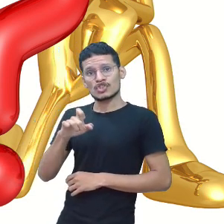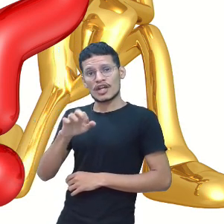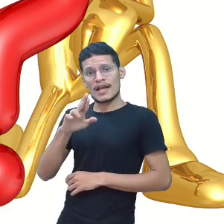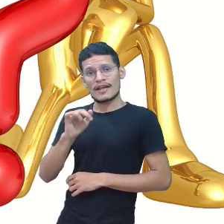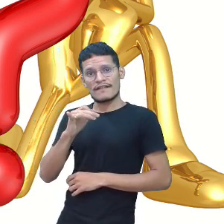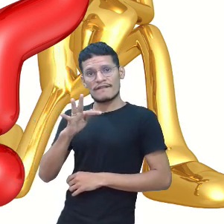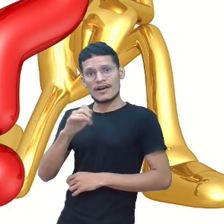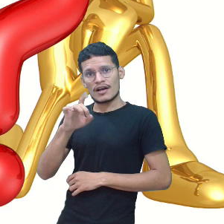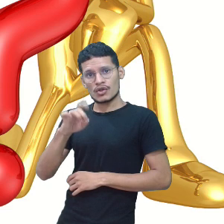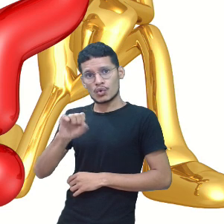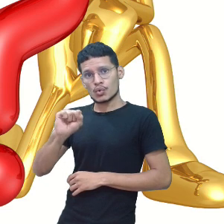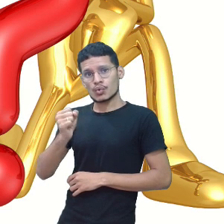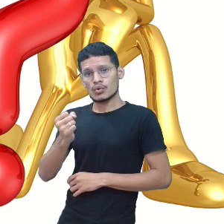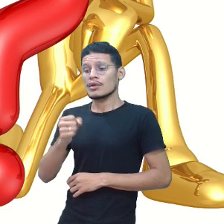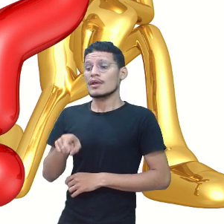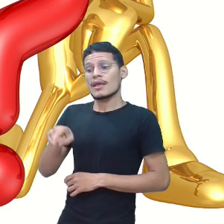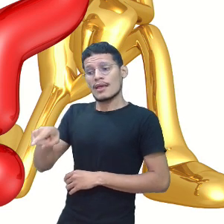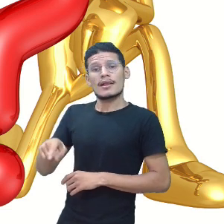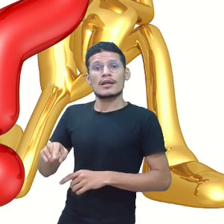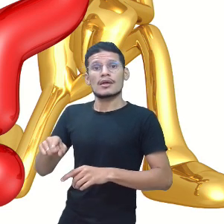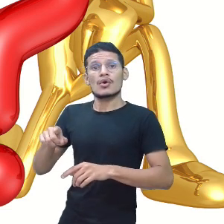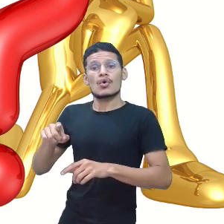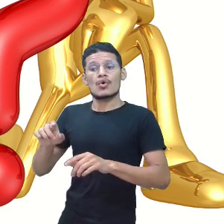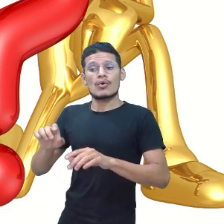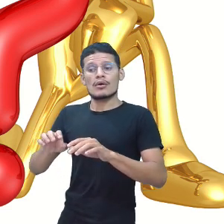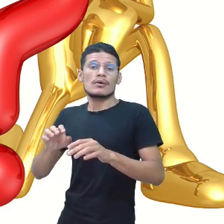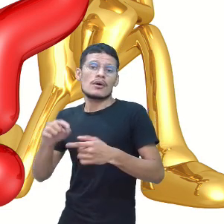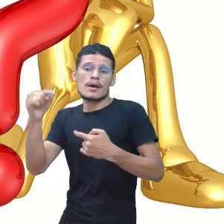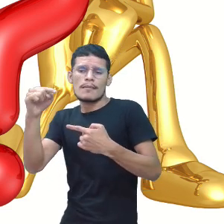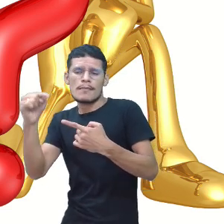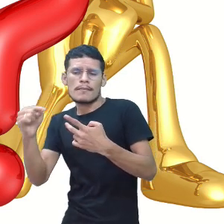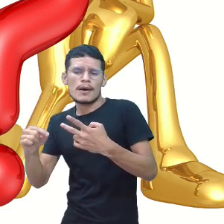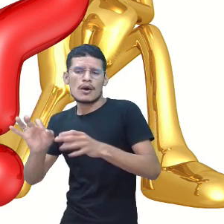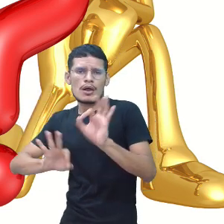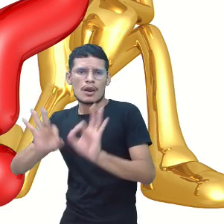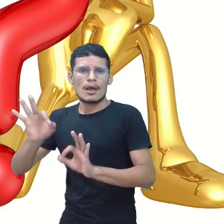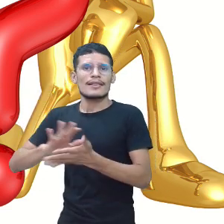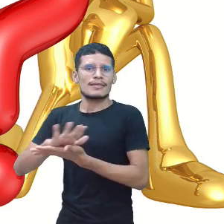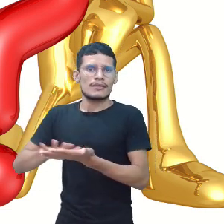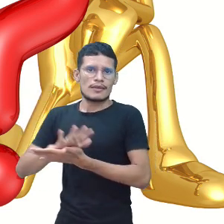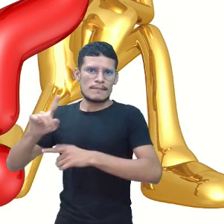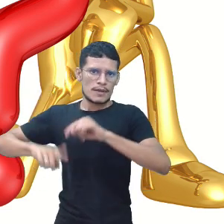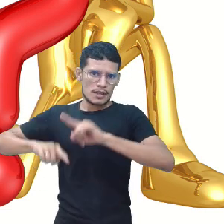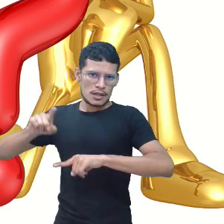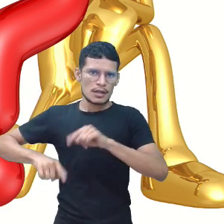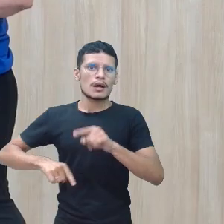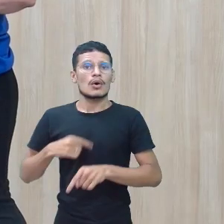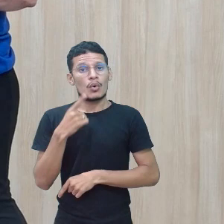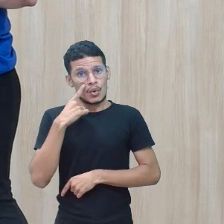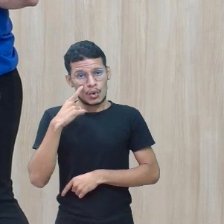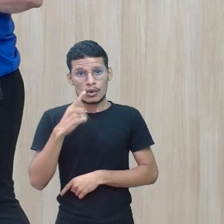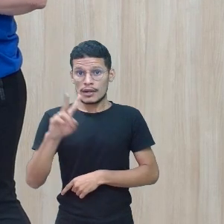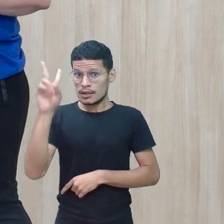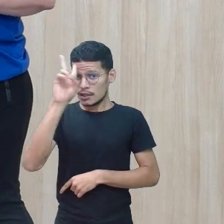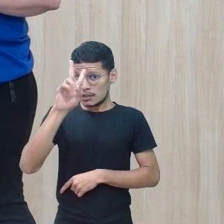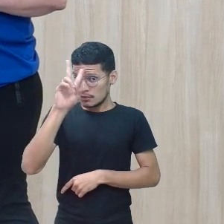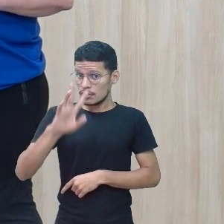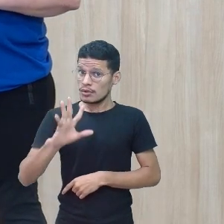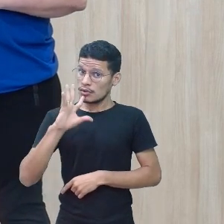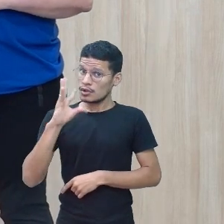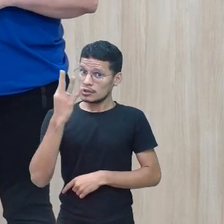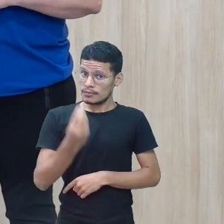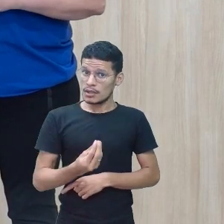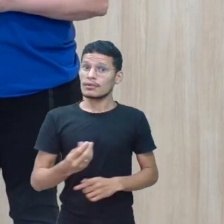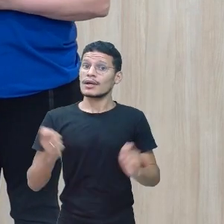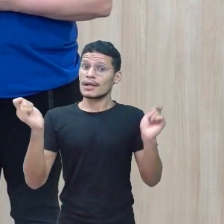por não ter conferido o material. Vamos ler novamente? Lembre-se, o conhecimento,